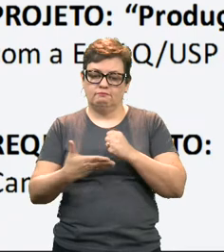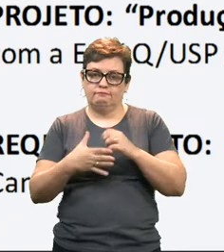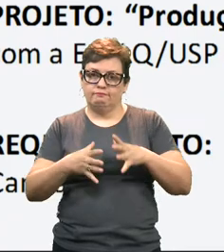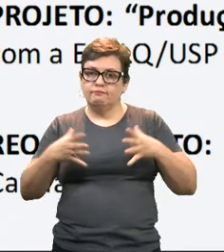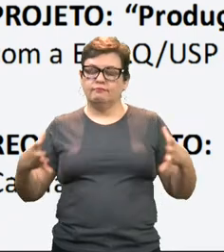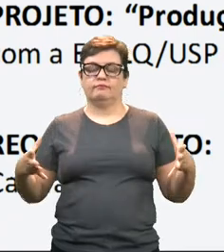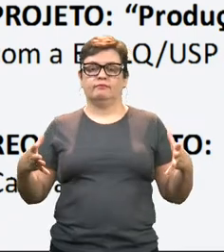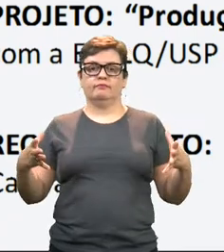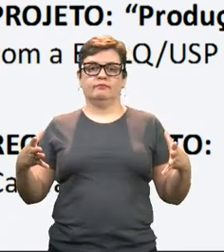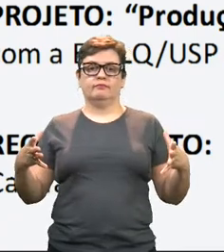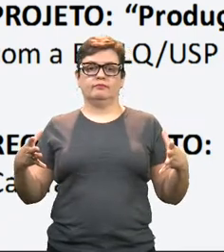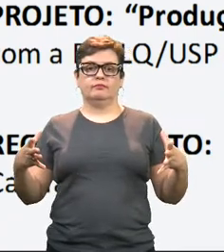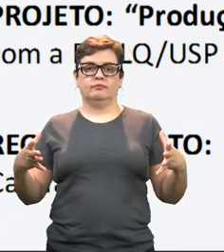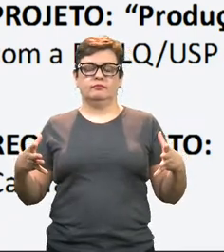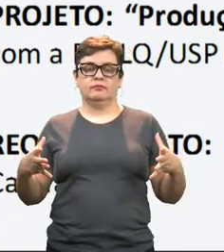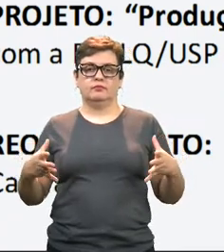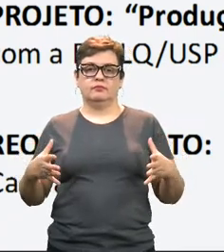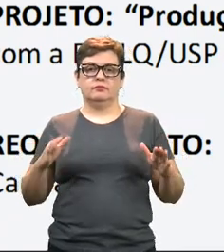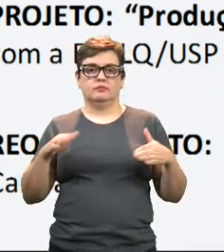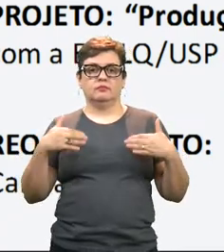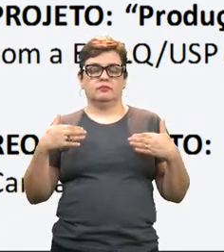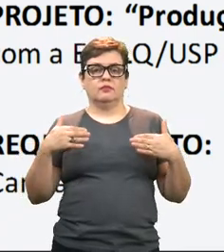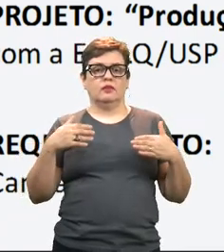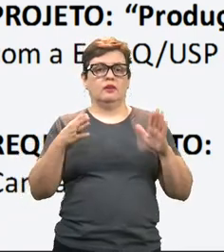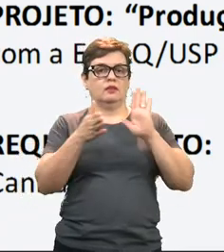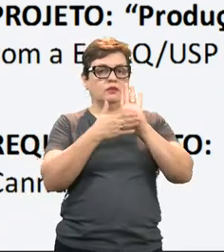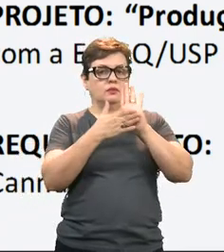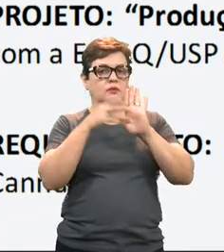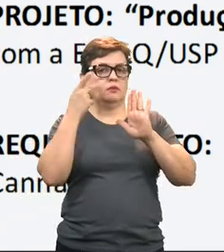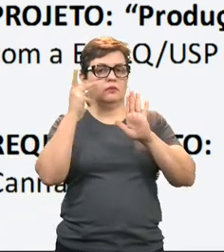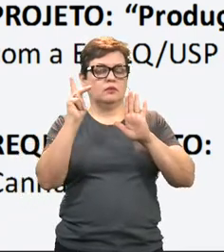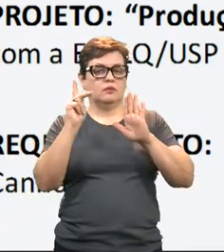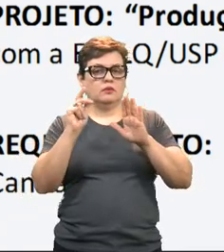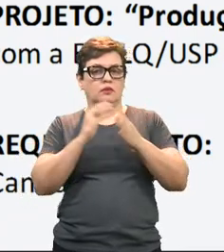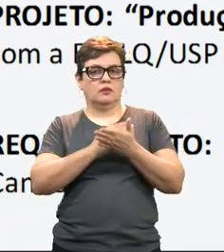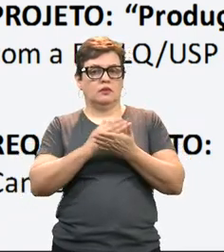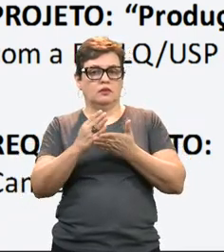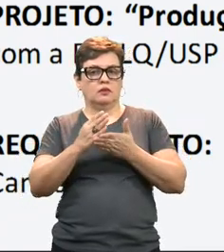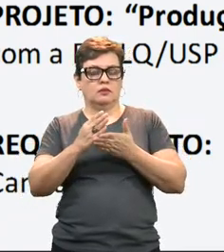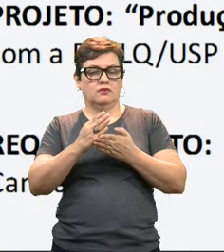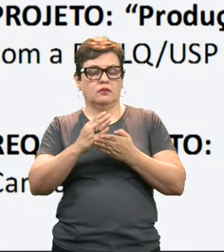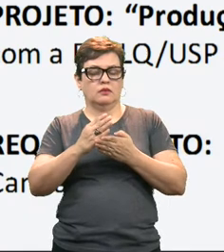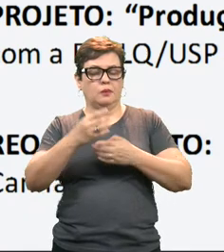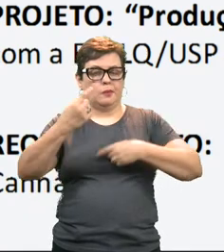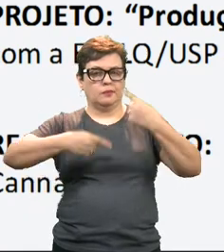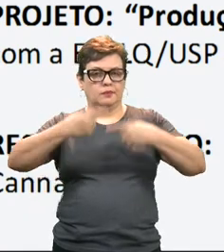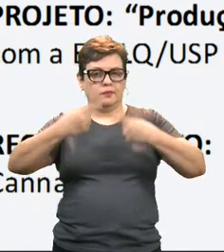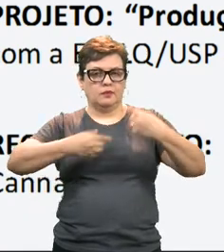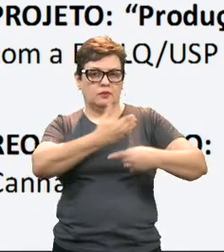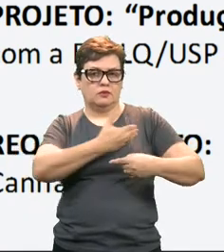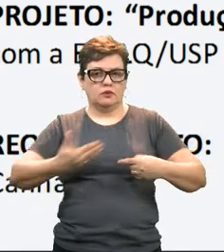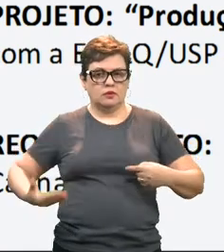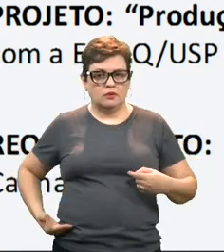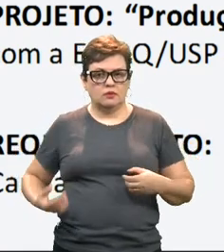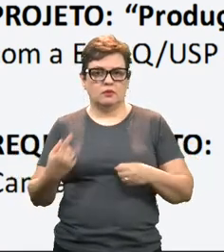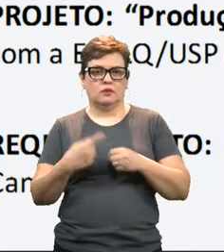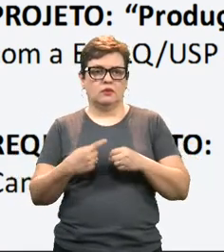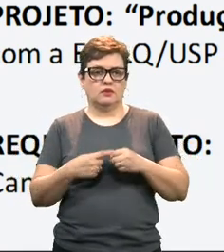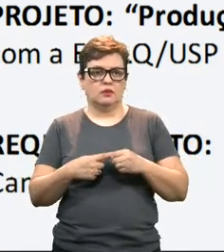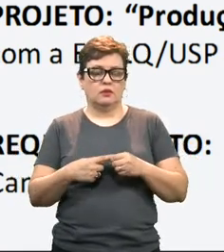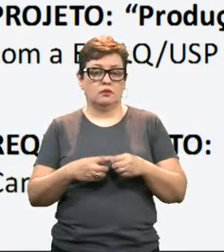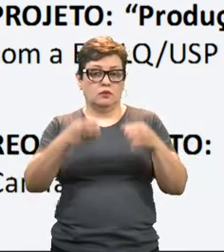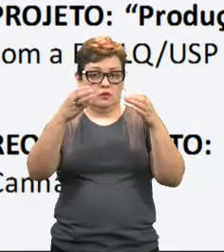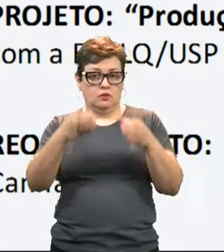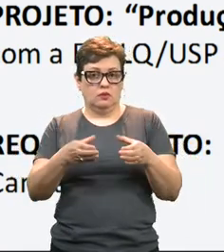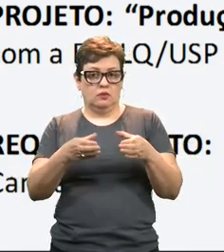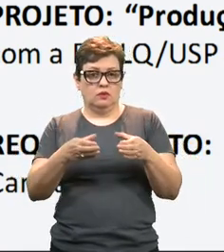maior. Então, as propostas para a implementação de políticas públicas municipais. Um